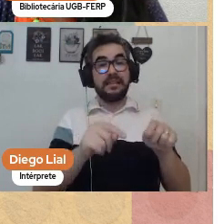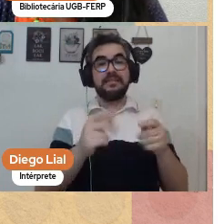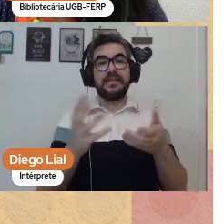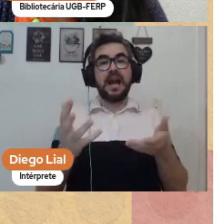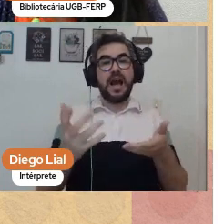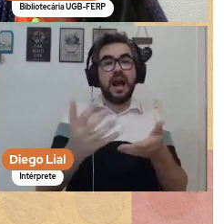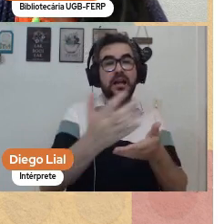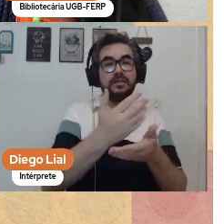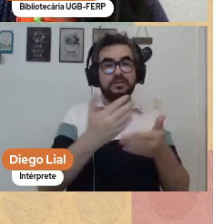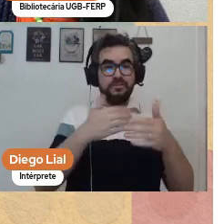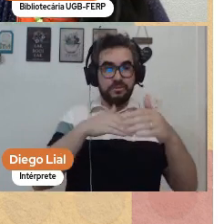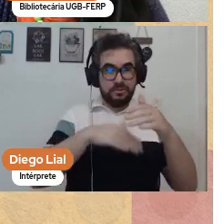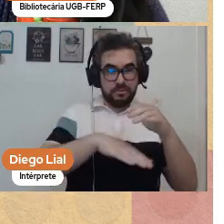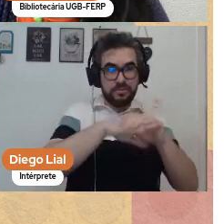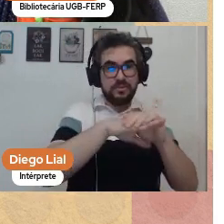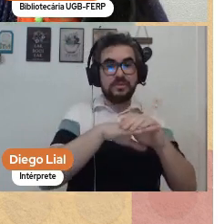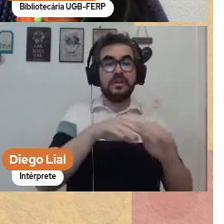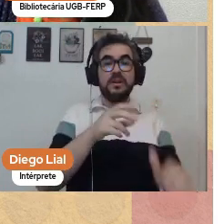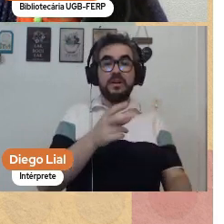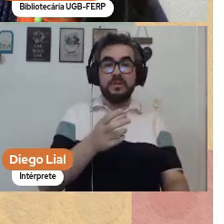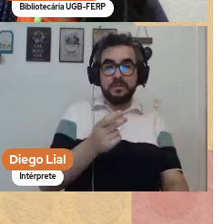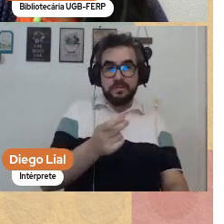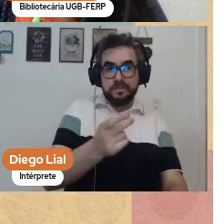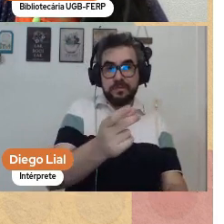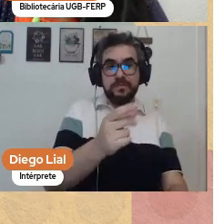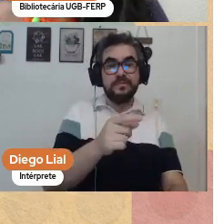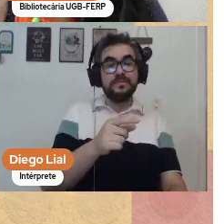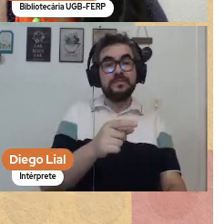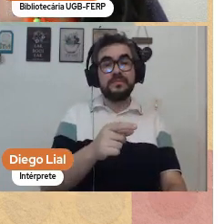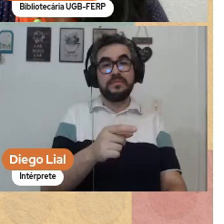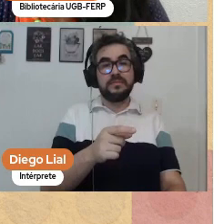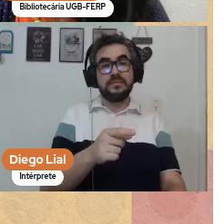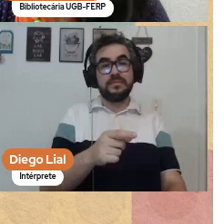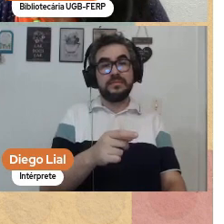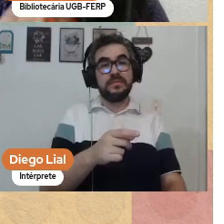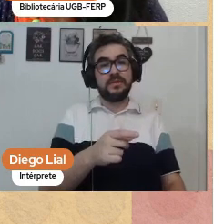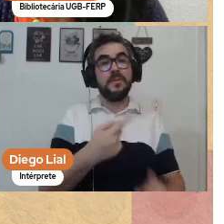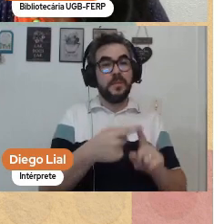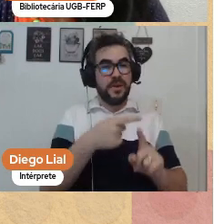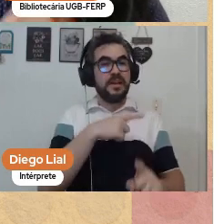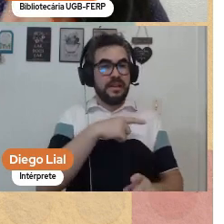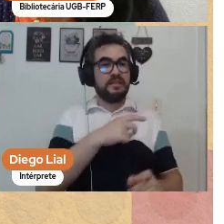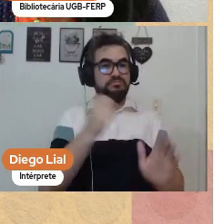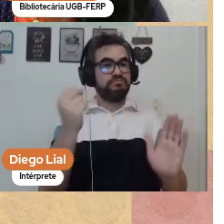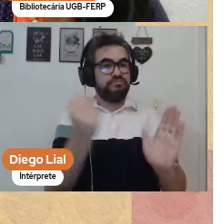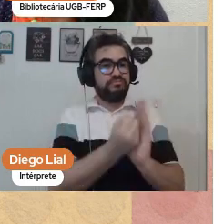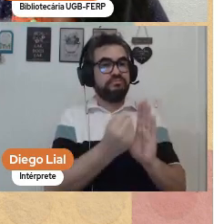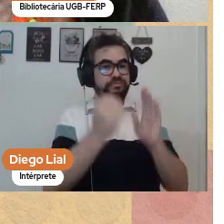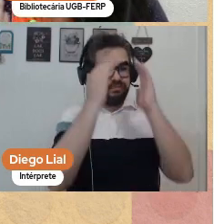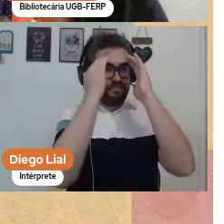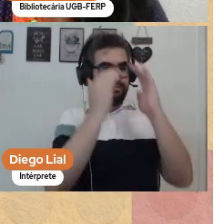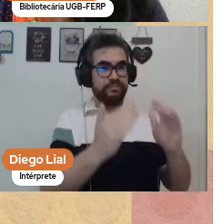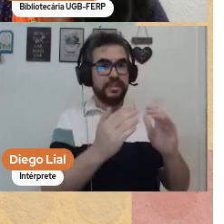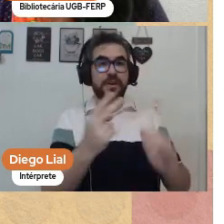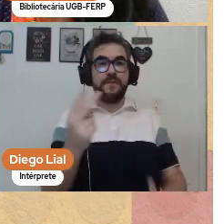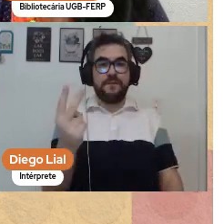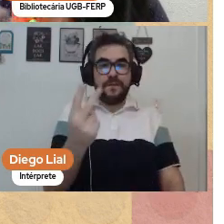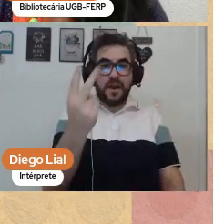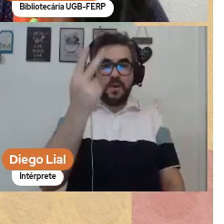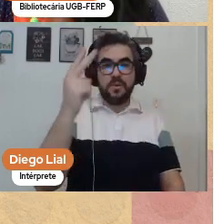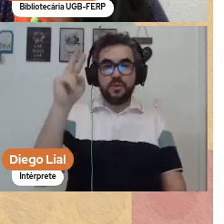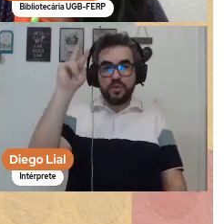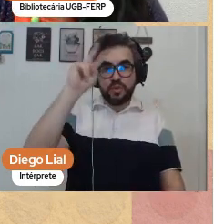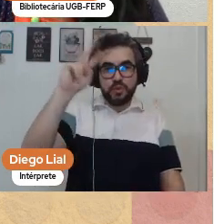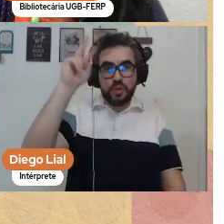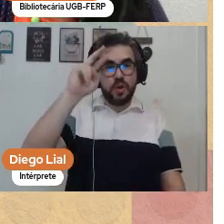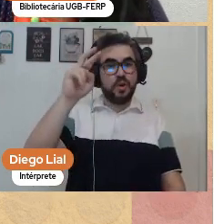dessa fase dele, né, ele já nasce permanente, porque ele tem um valor histórico, científico, cultural, probatório,